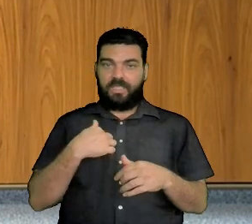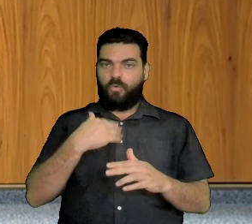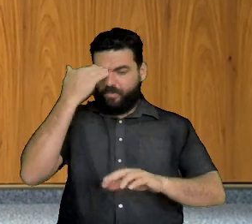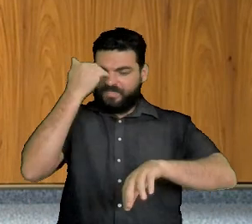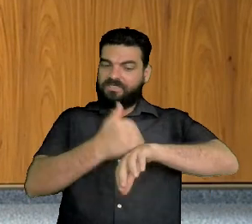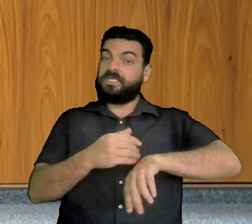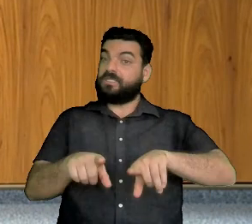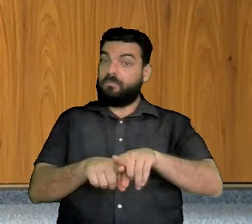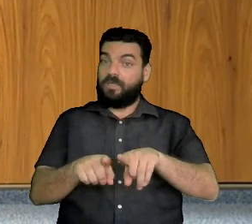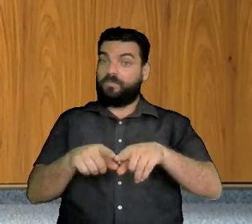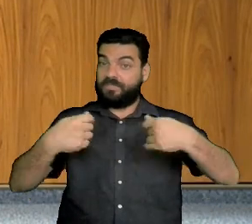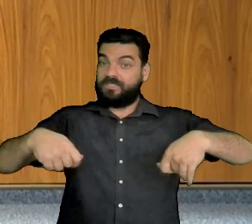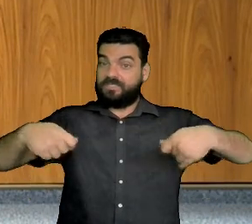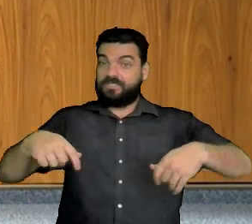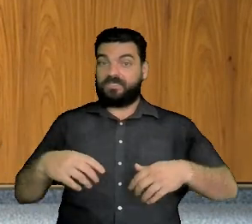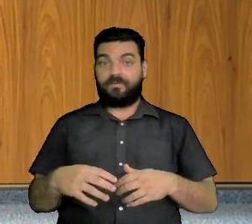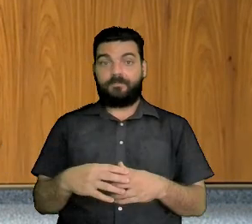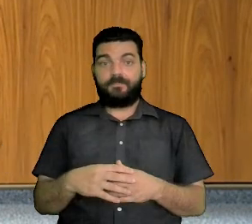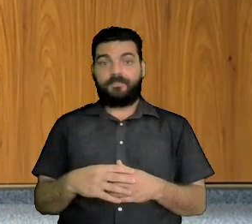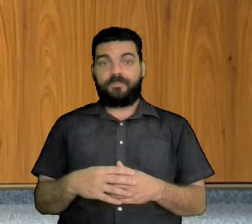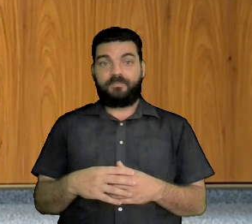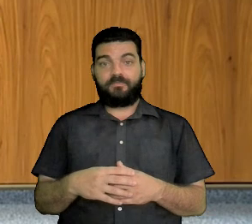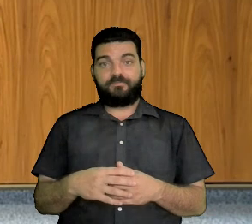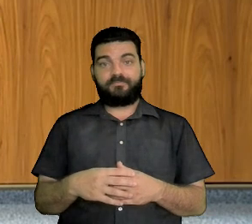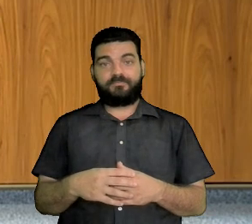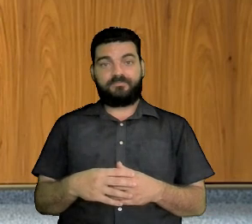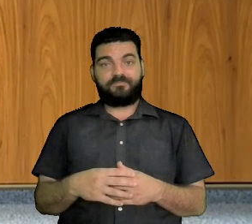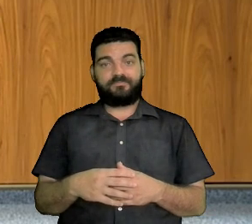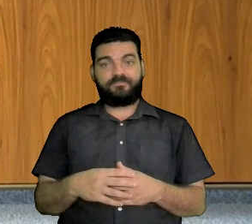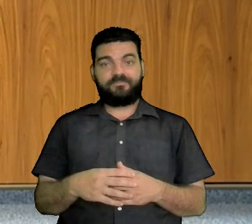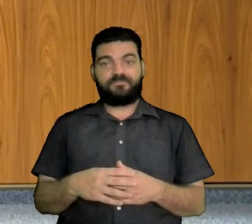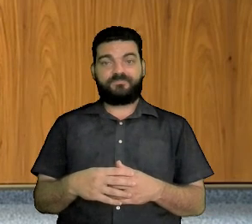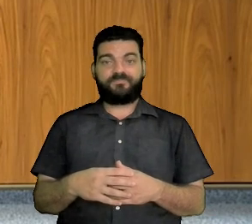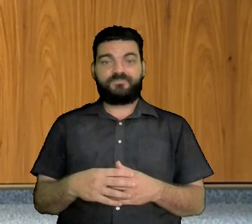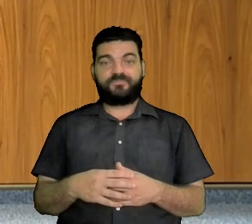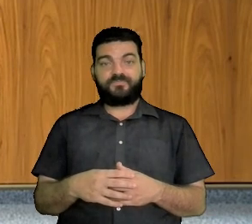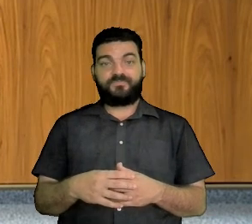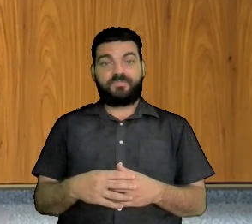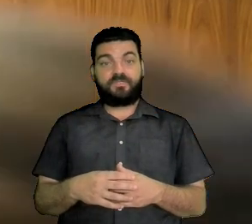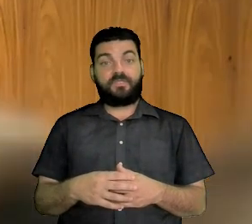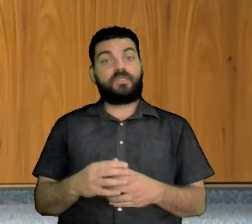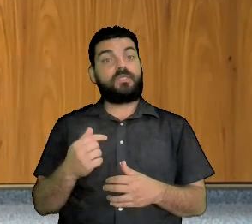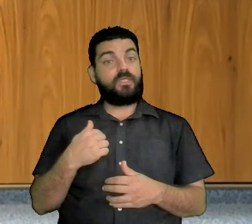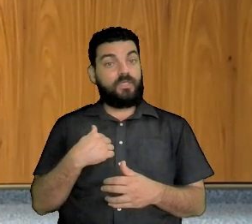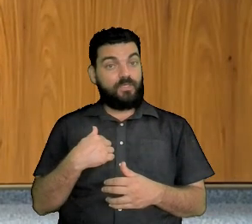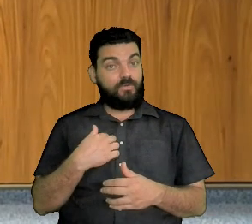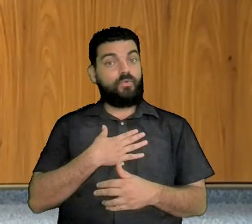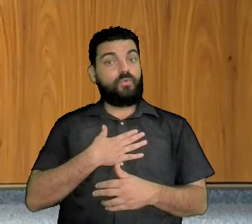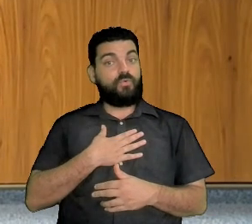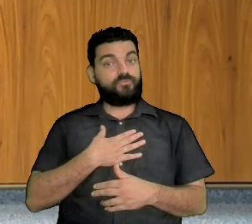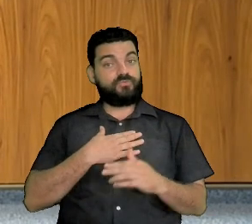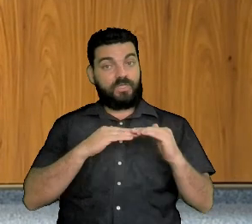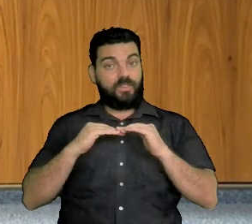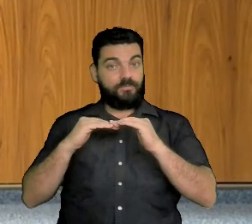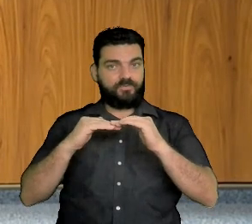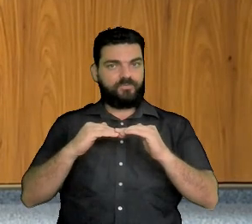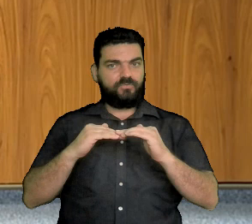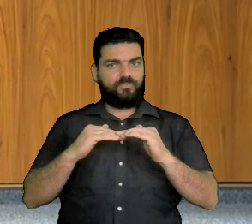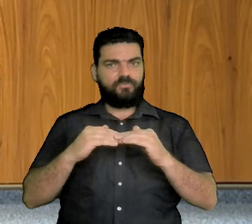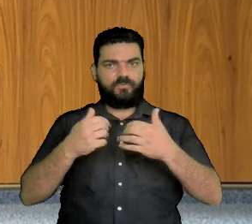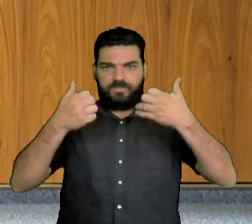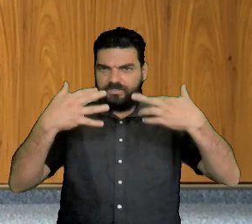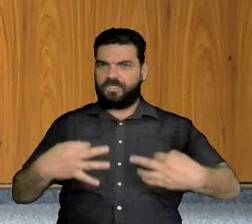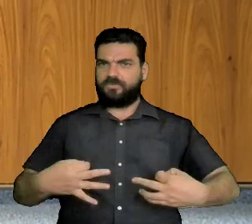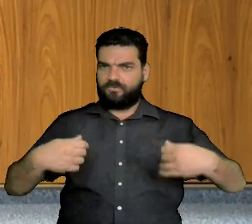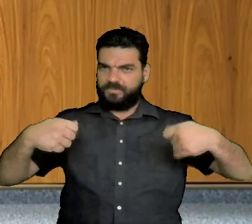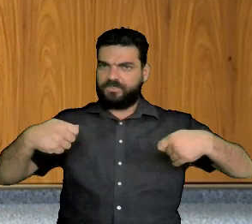rigoroso com os palestrantes, então eu não tenho que ser também comigo mesmo, senão seria uma incoerência. E eu me pauto